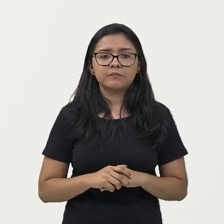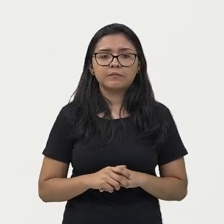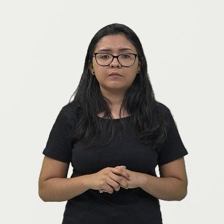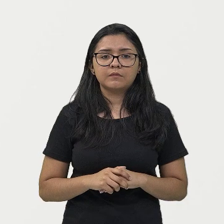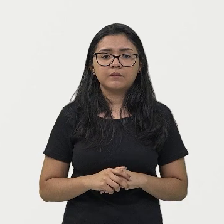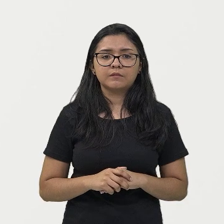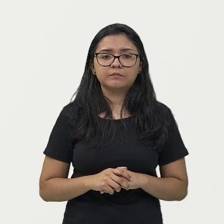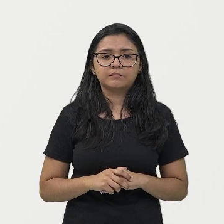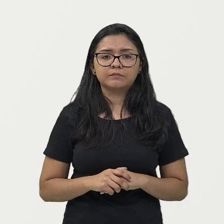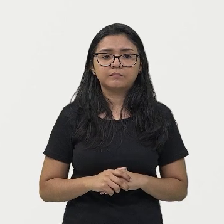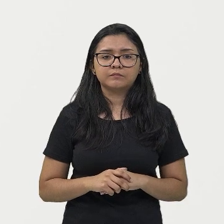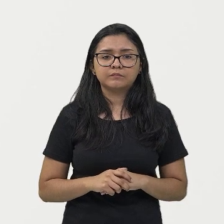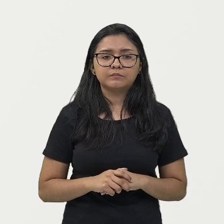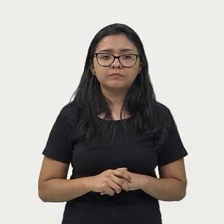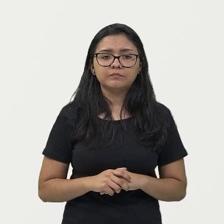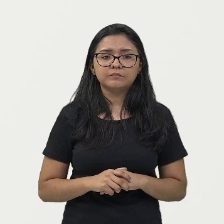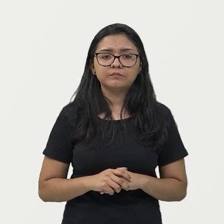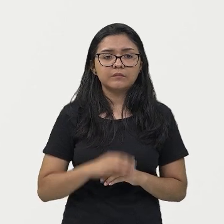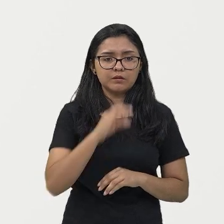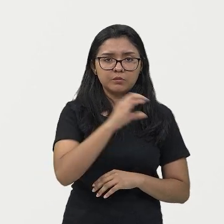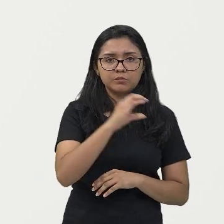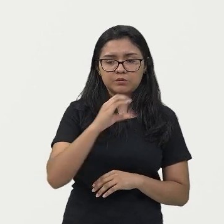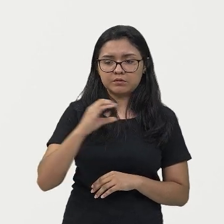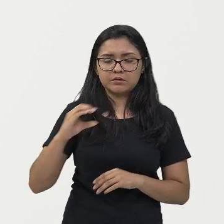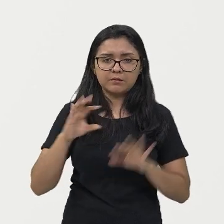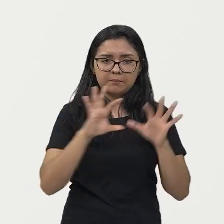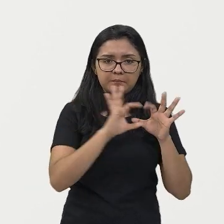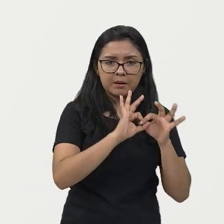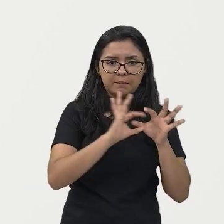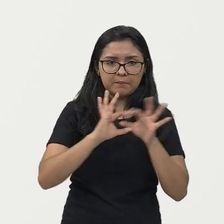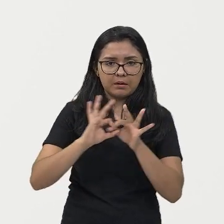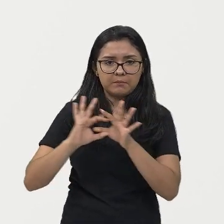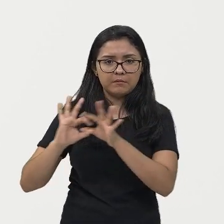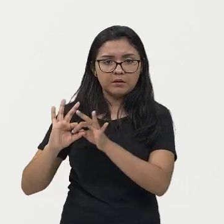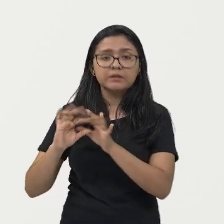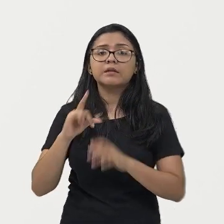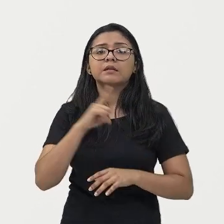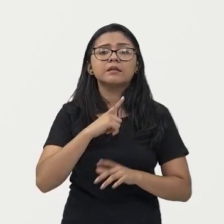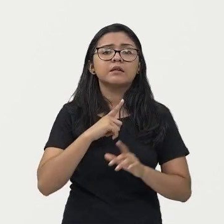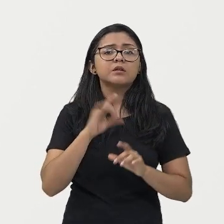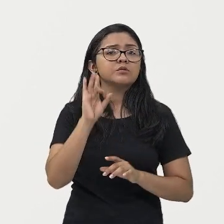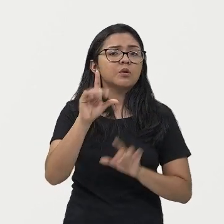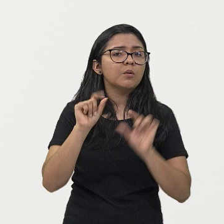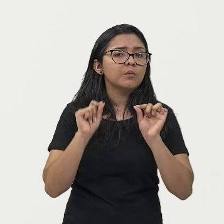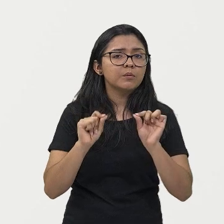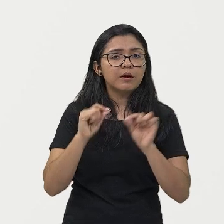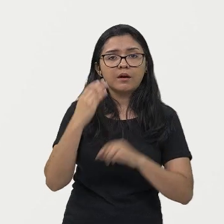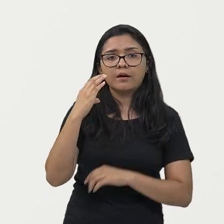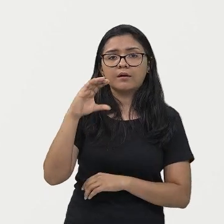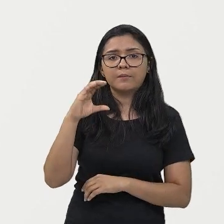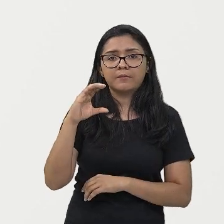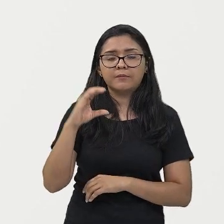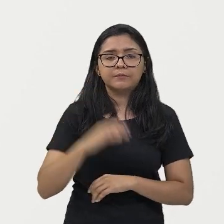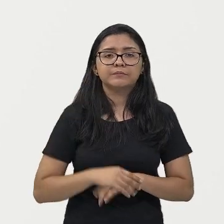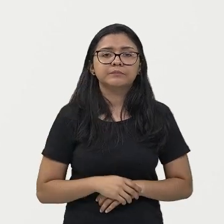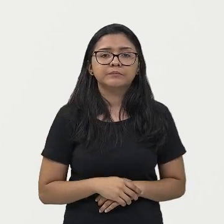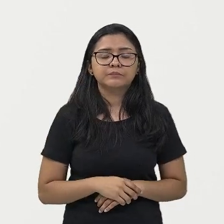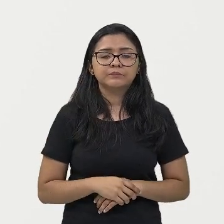entre as ligações só existem átomos de